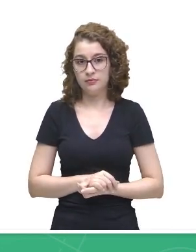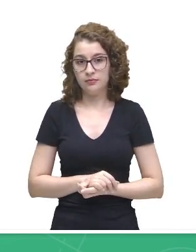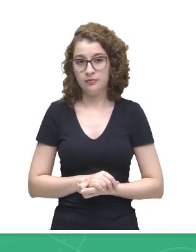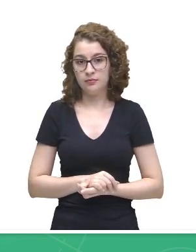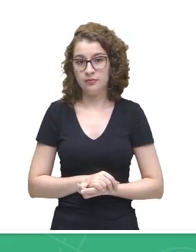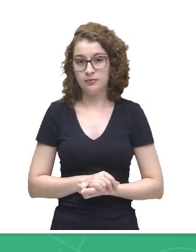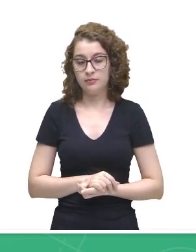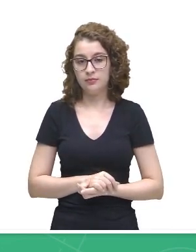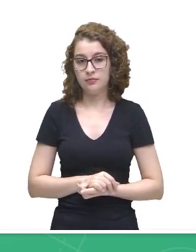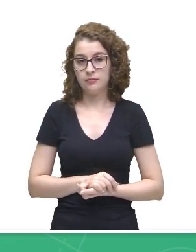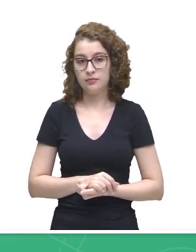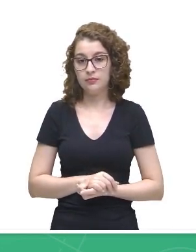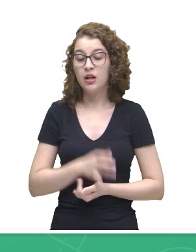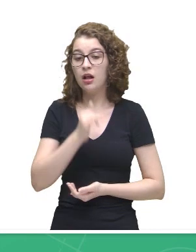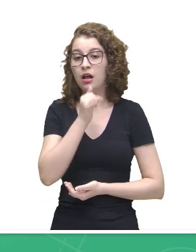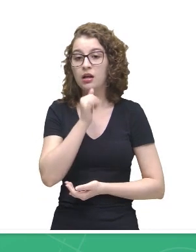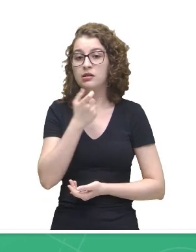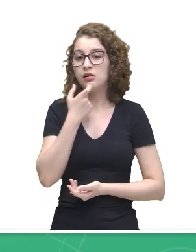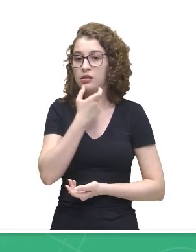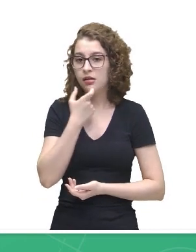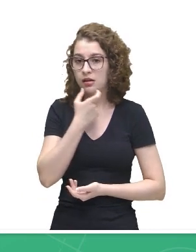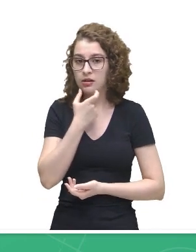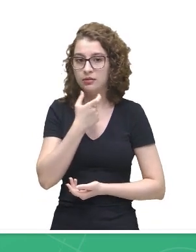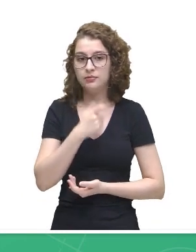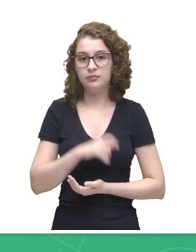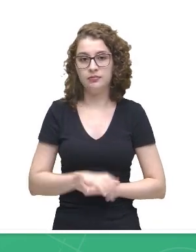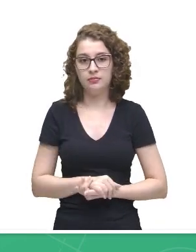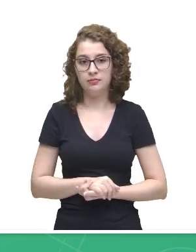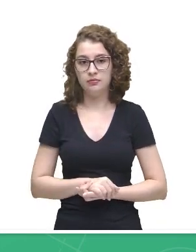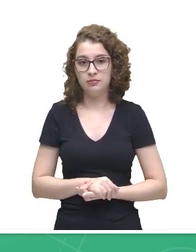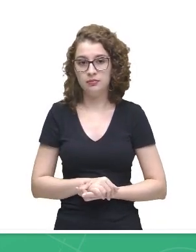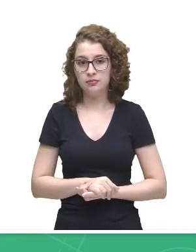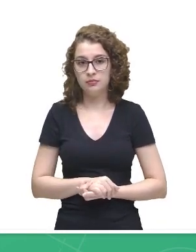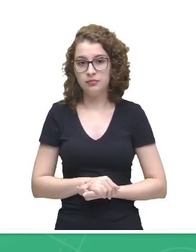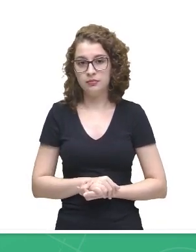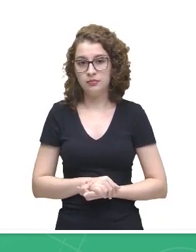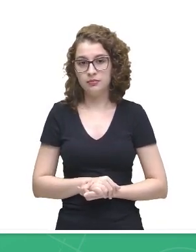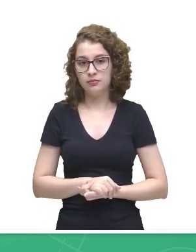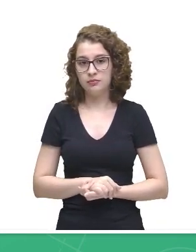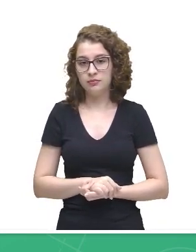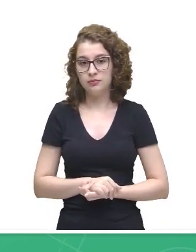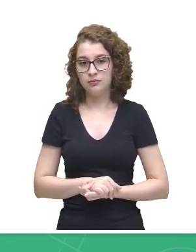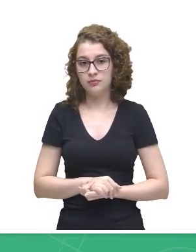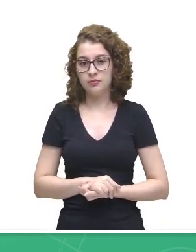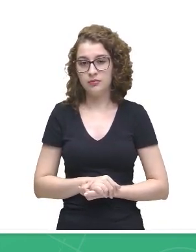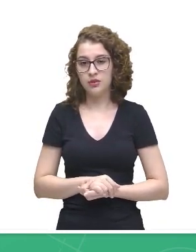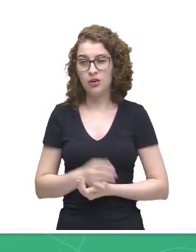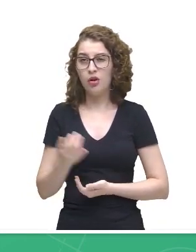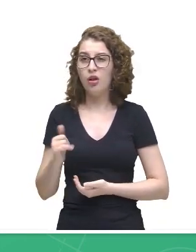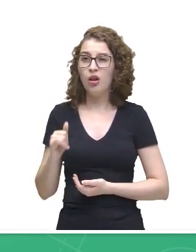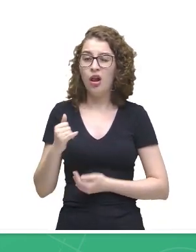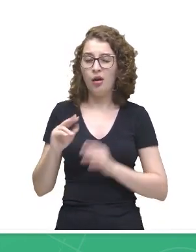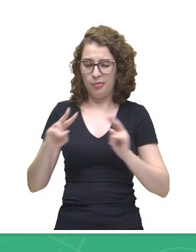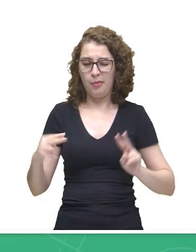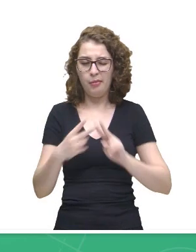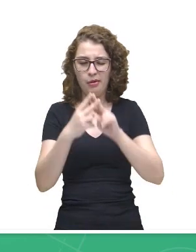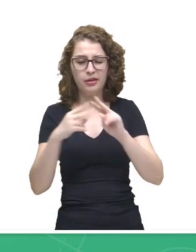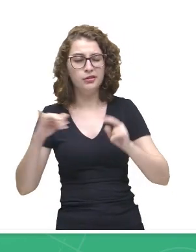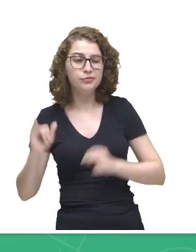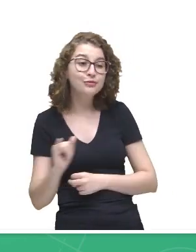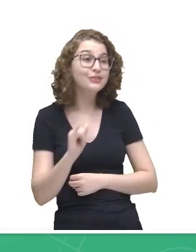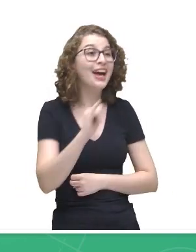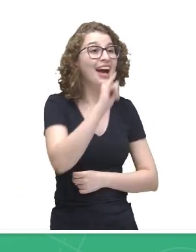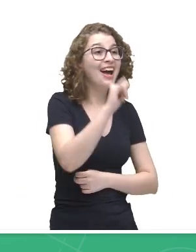to Paris was cancelled. Cancelled. Minha viagem para Paris foi